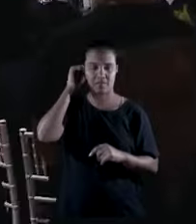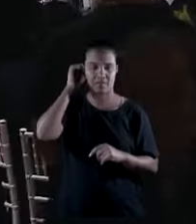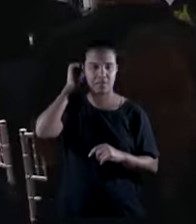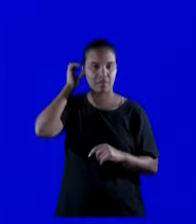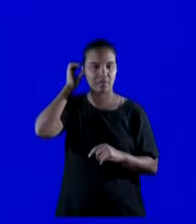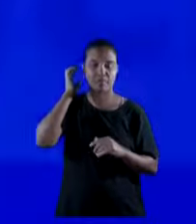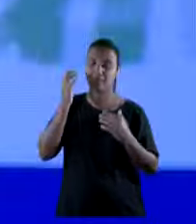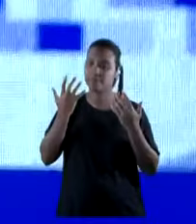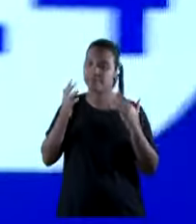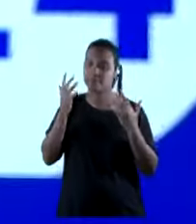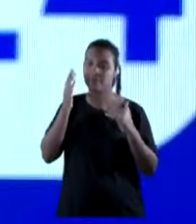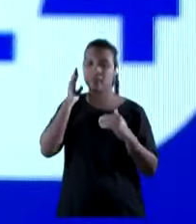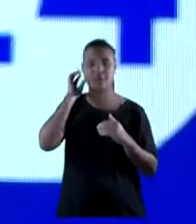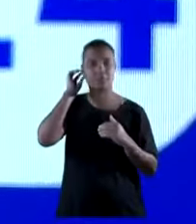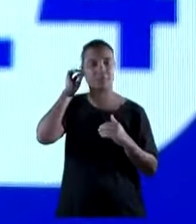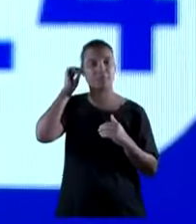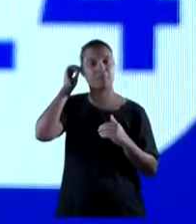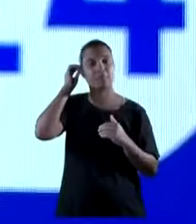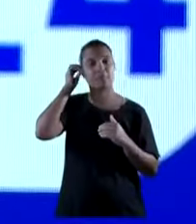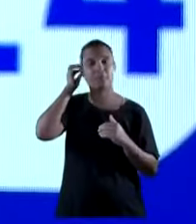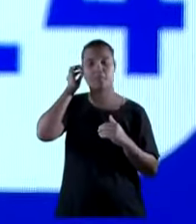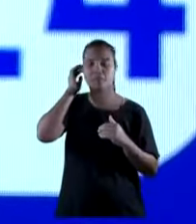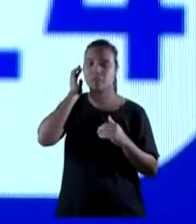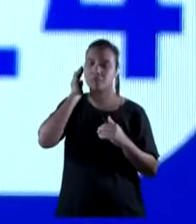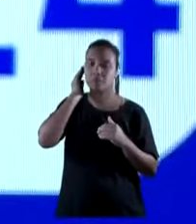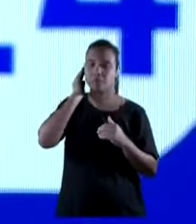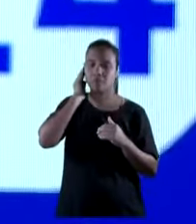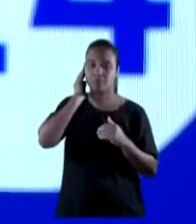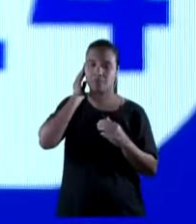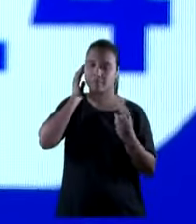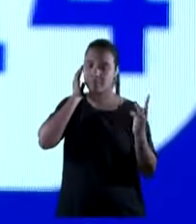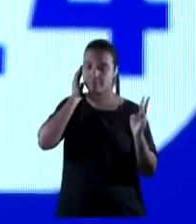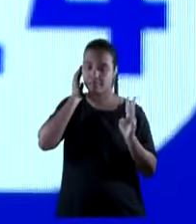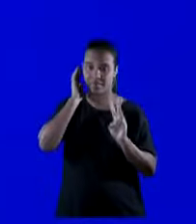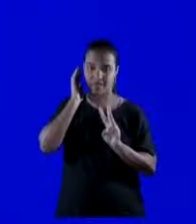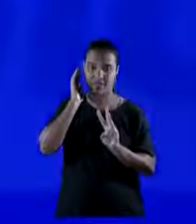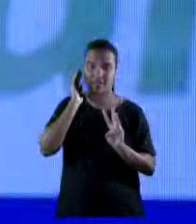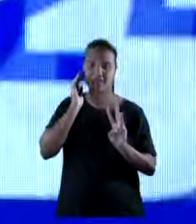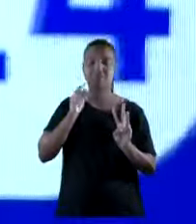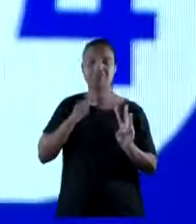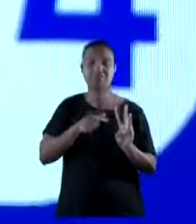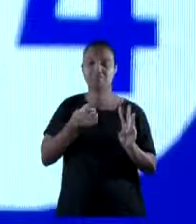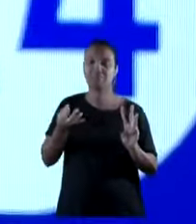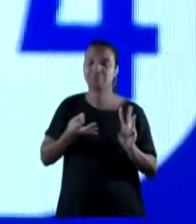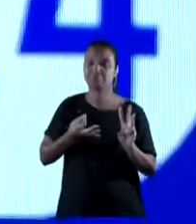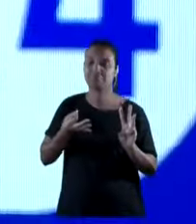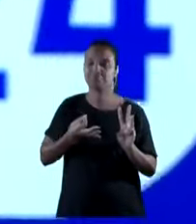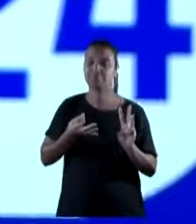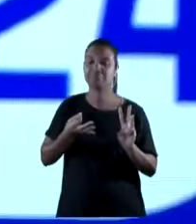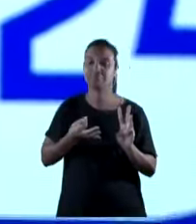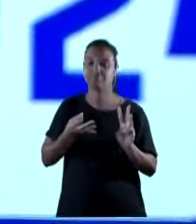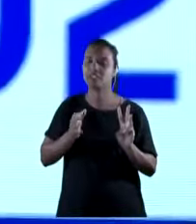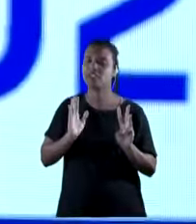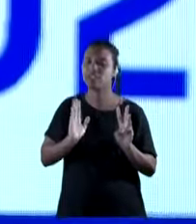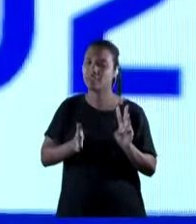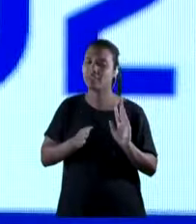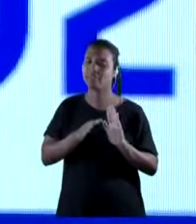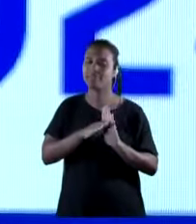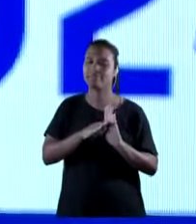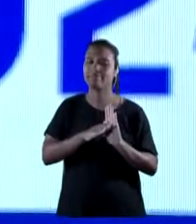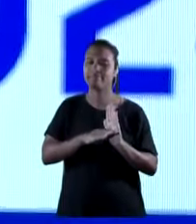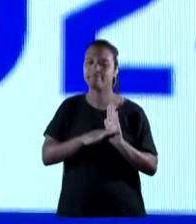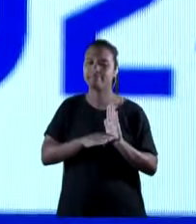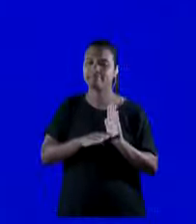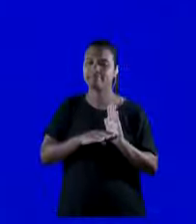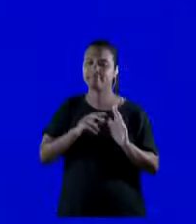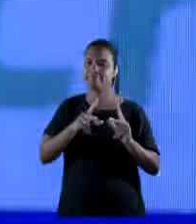Guilherme. Que timaço esse que a gente viu passar por esse palco. Seleção toda formada com jogadores